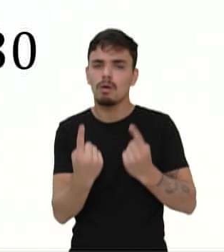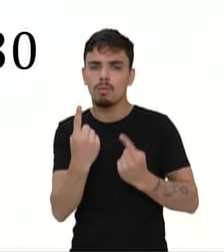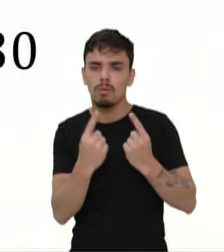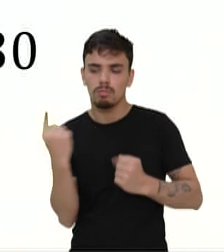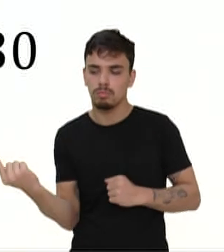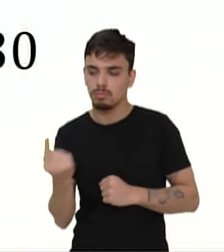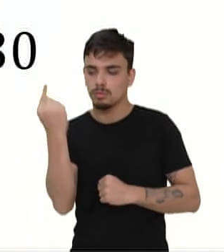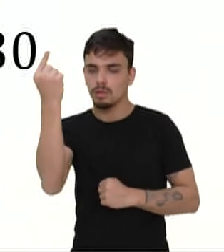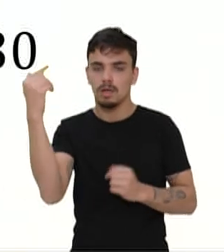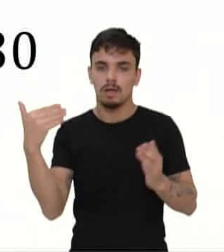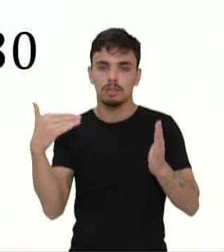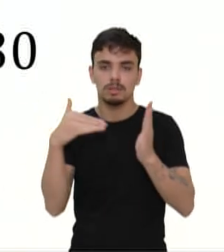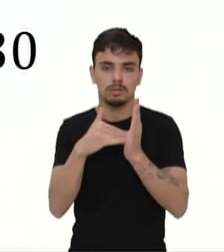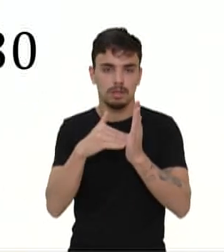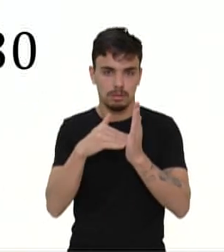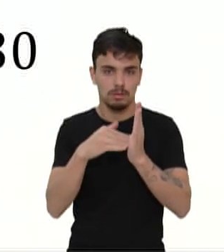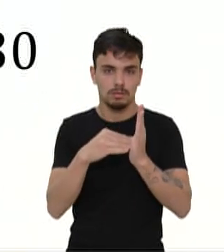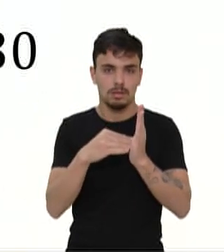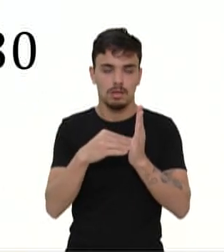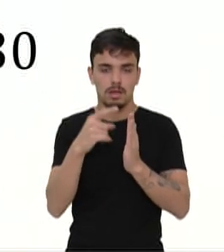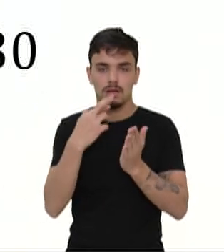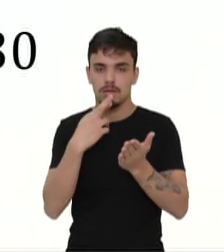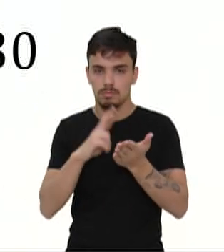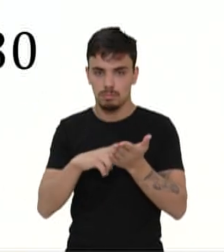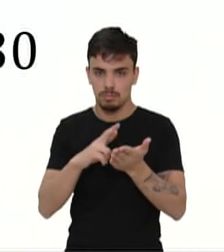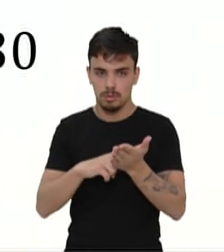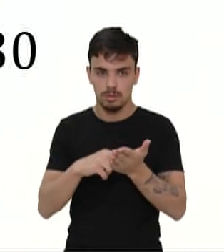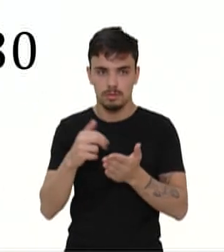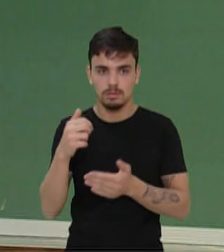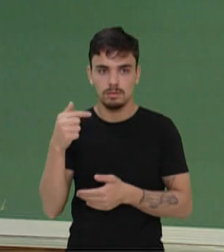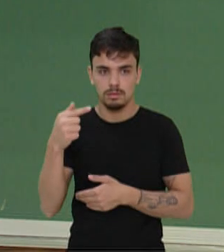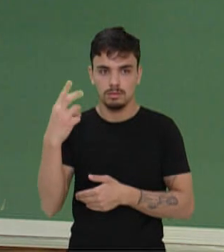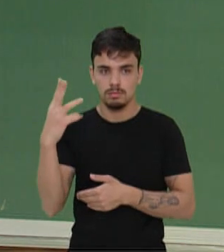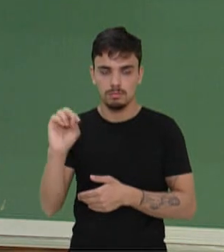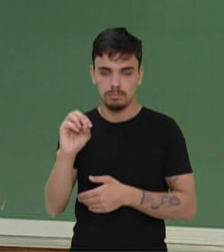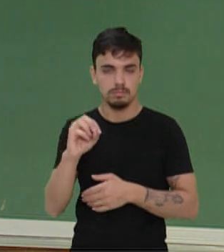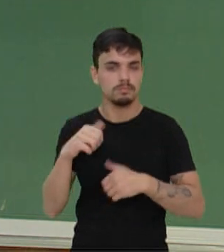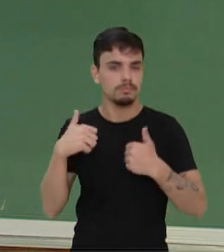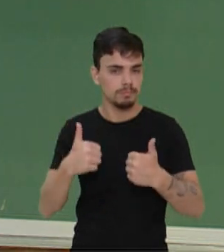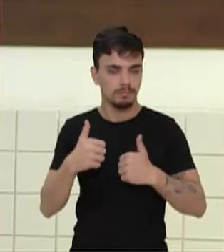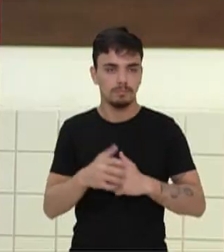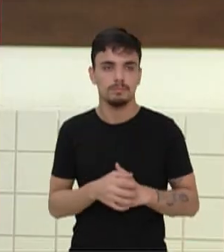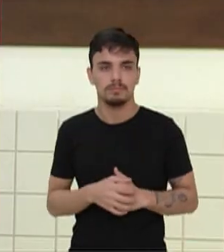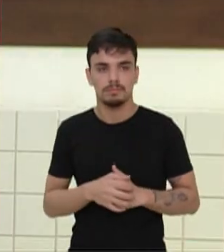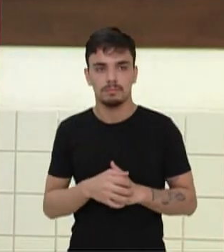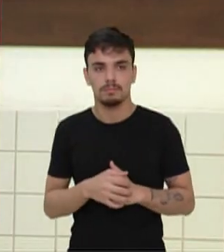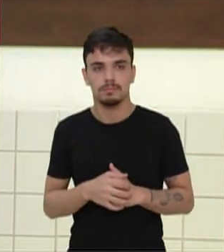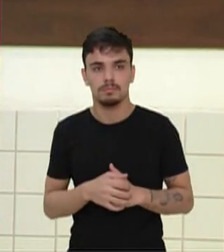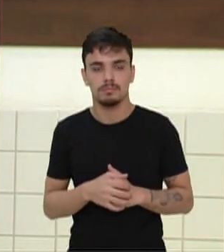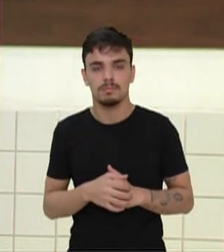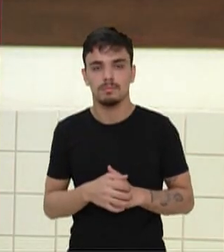pelo foguete, a resposta é 730 metros. Beleza? Fácil?